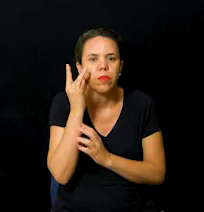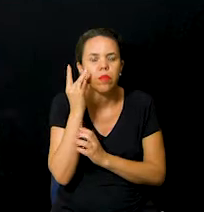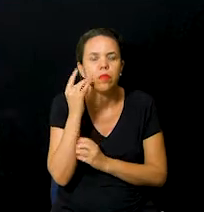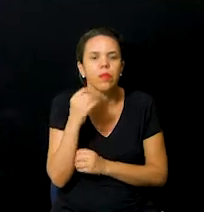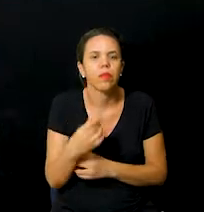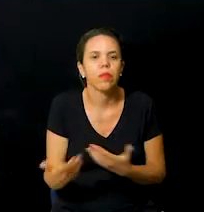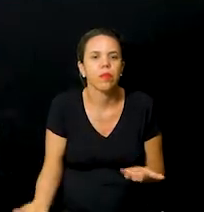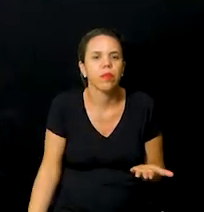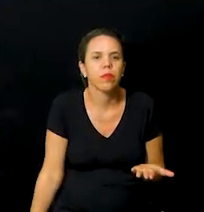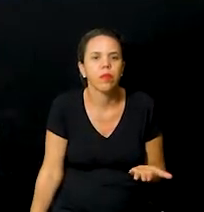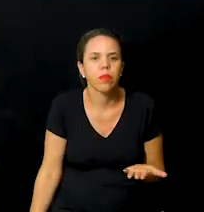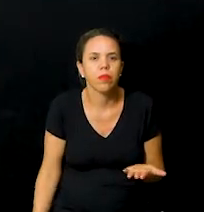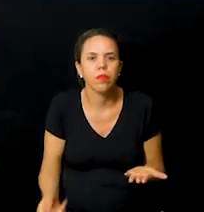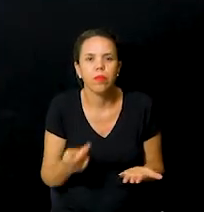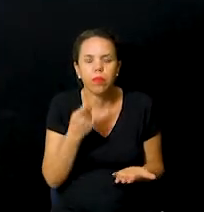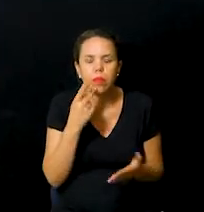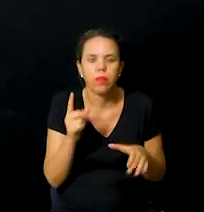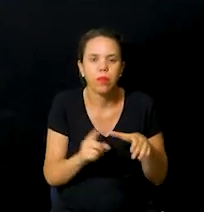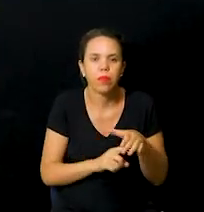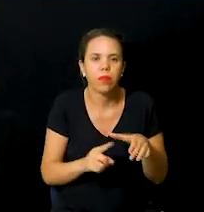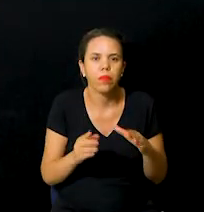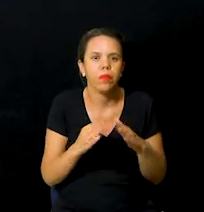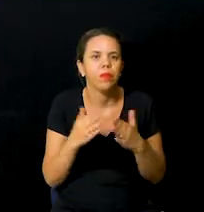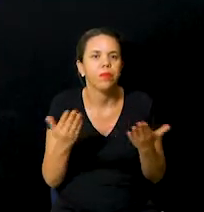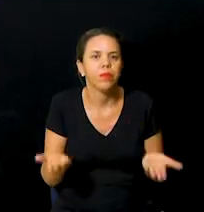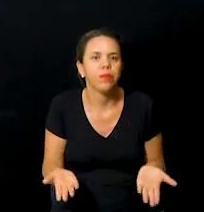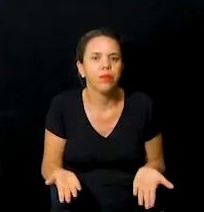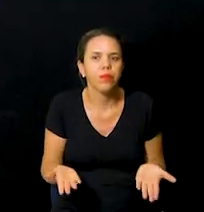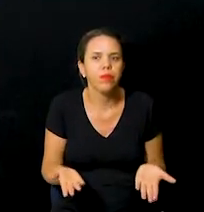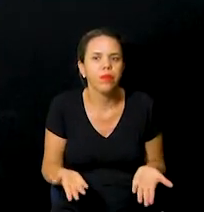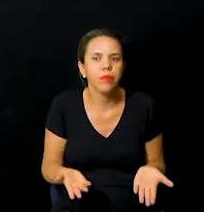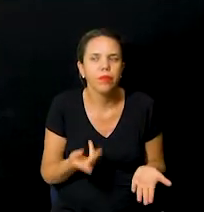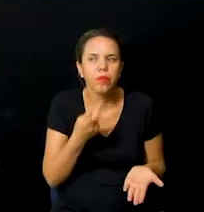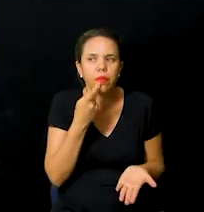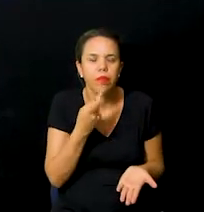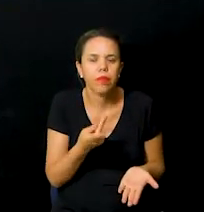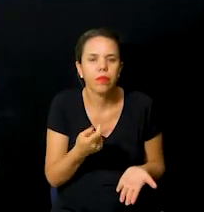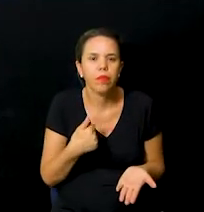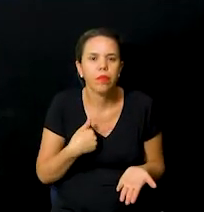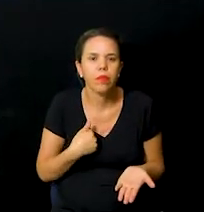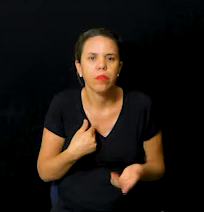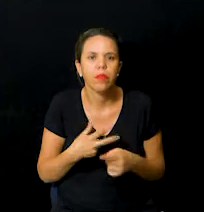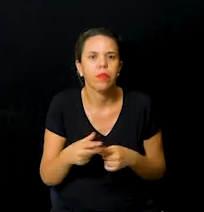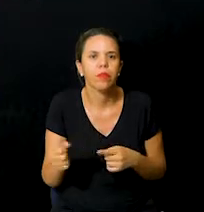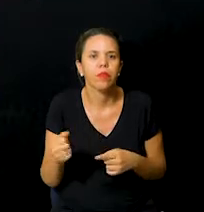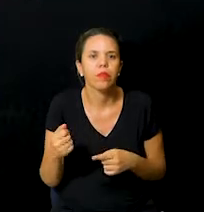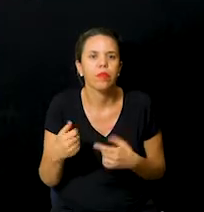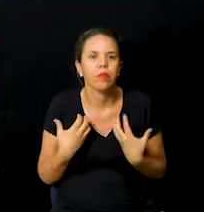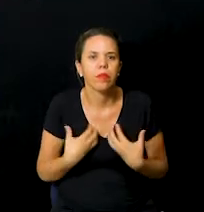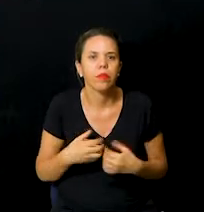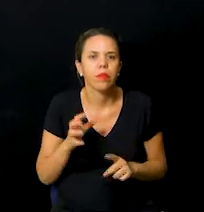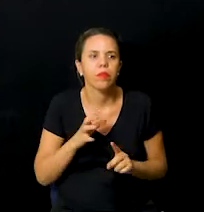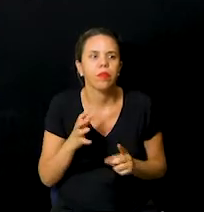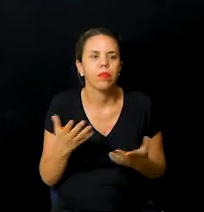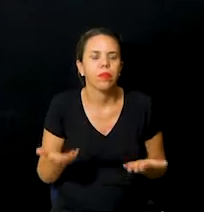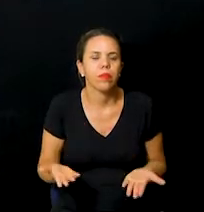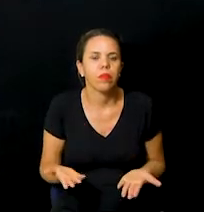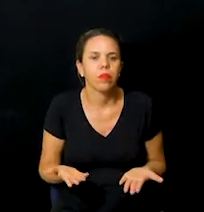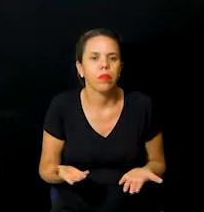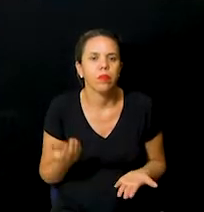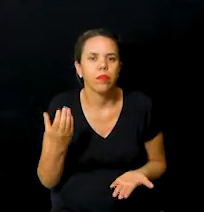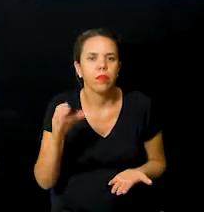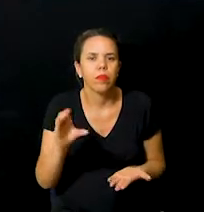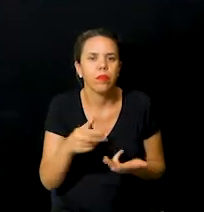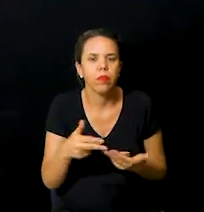presencial. Então, como que eu busco essa cliente na casa dela? Vamos se dizer, eu estou vencendo ela pelo cansaço,